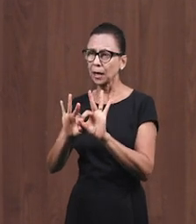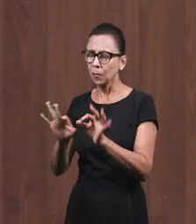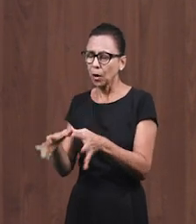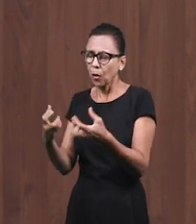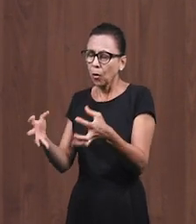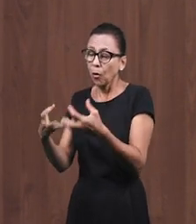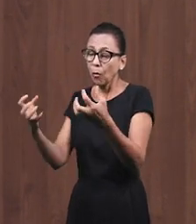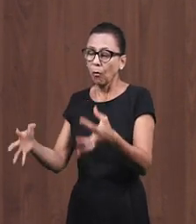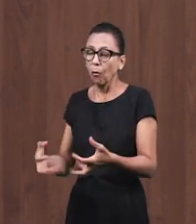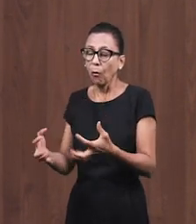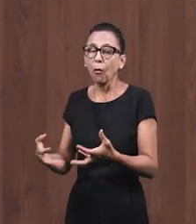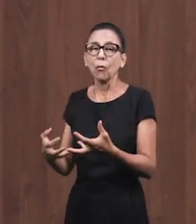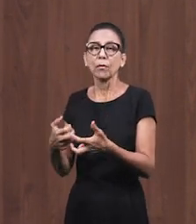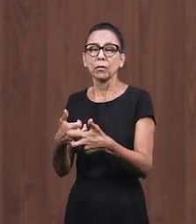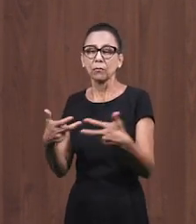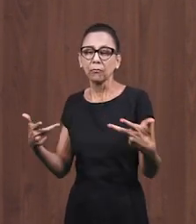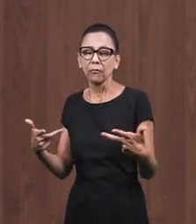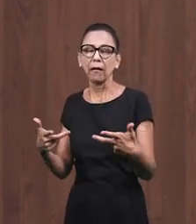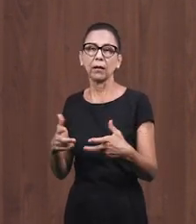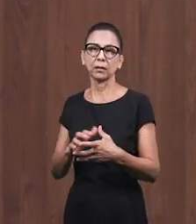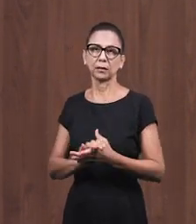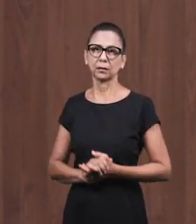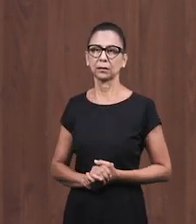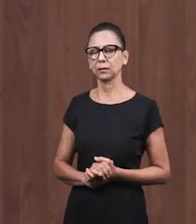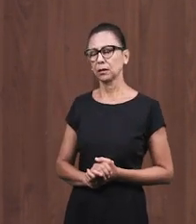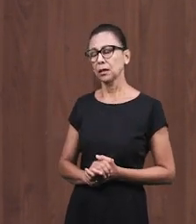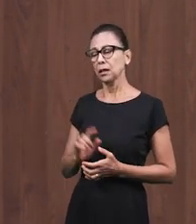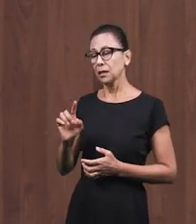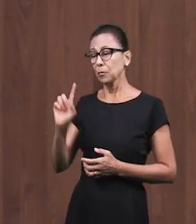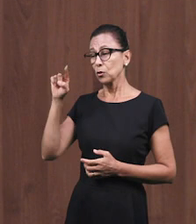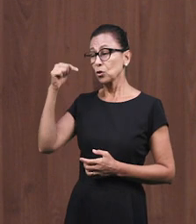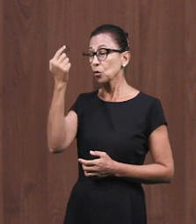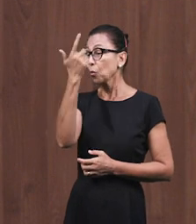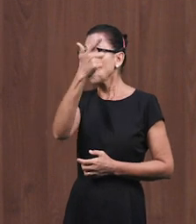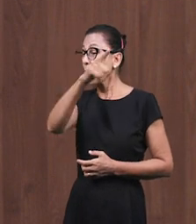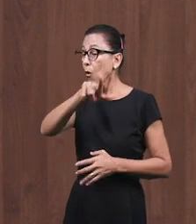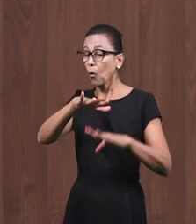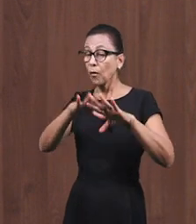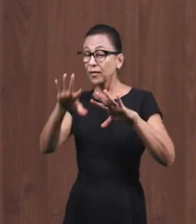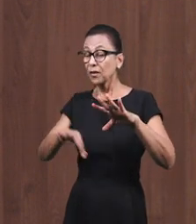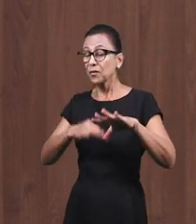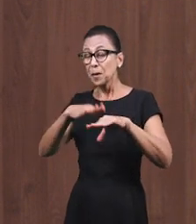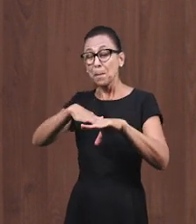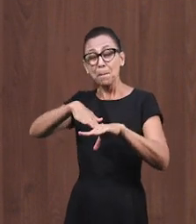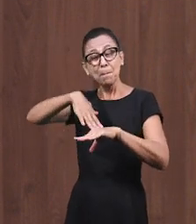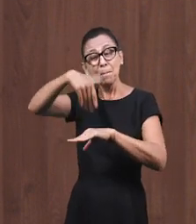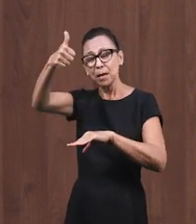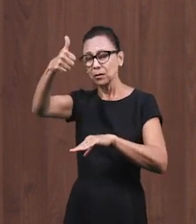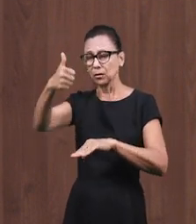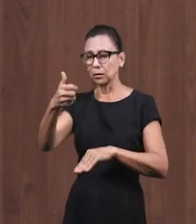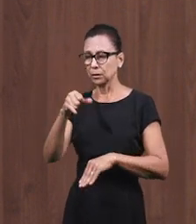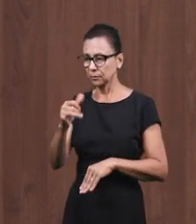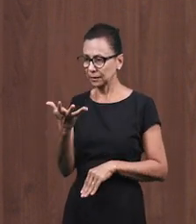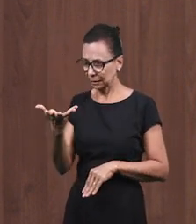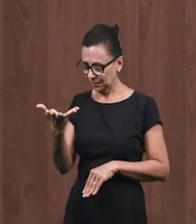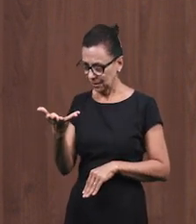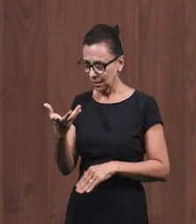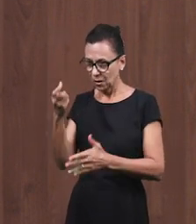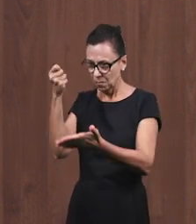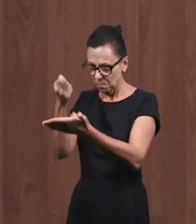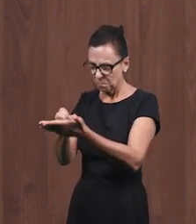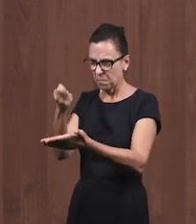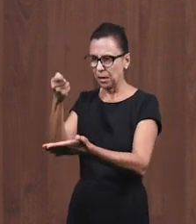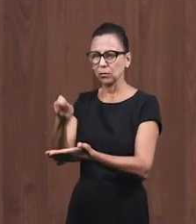darei por ela outra vinha melhor. E se você preferir, eu pagarei por ela, mesmo